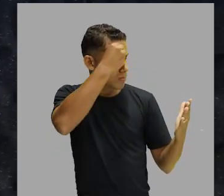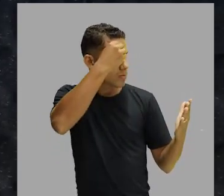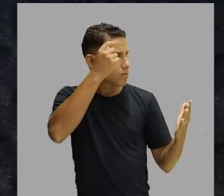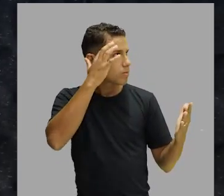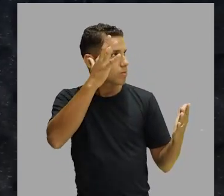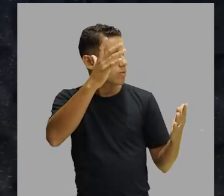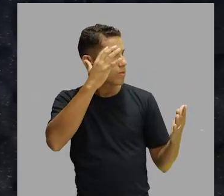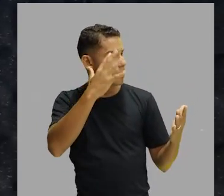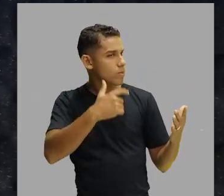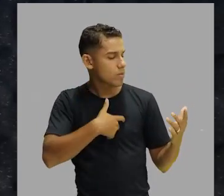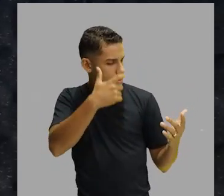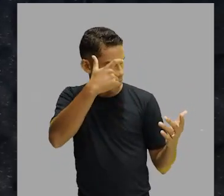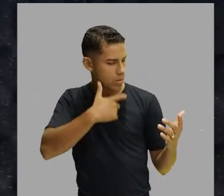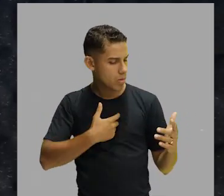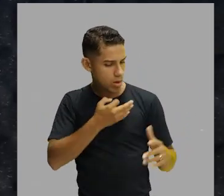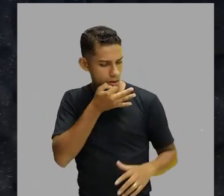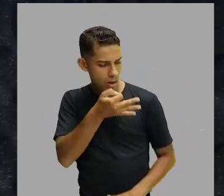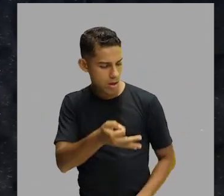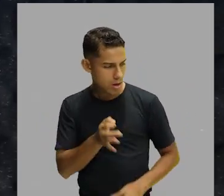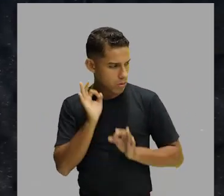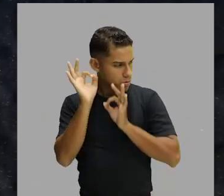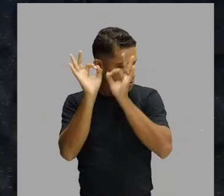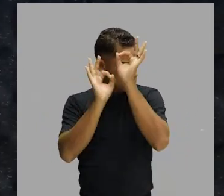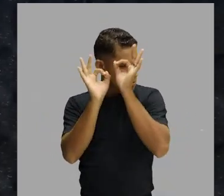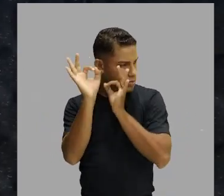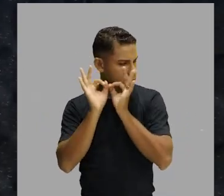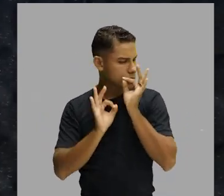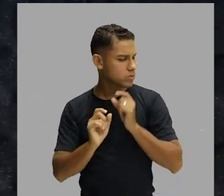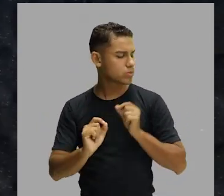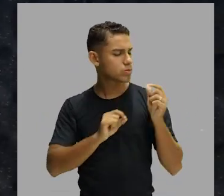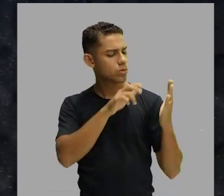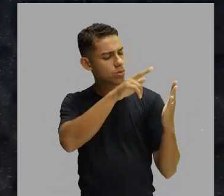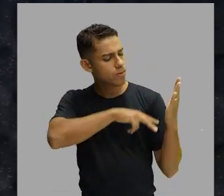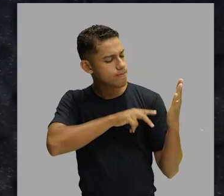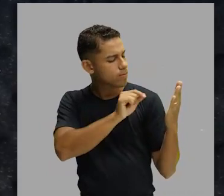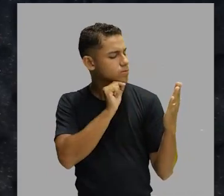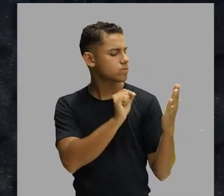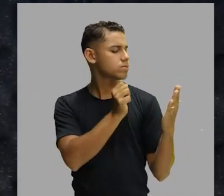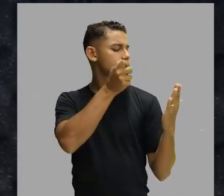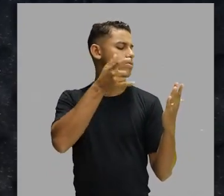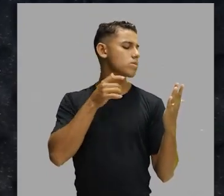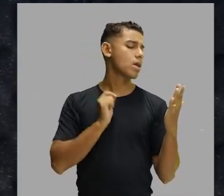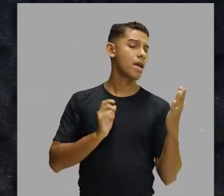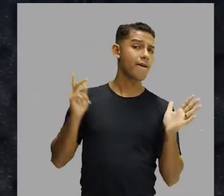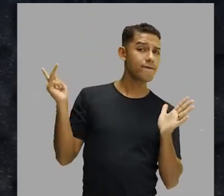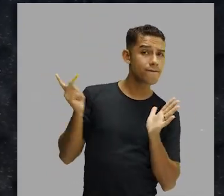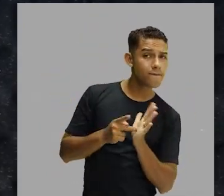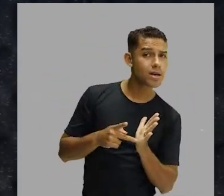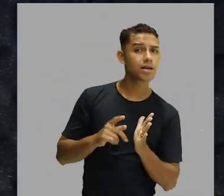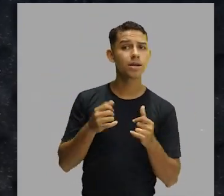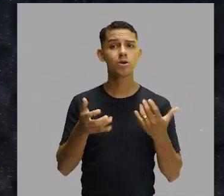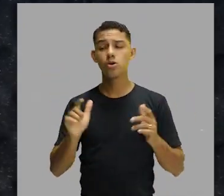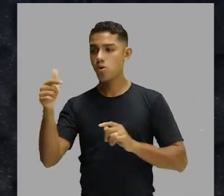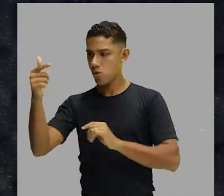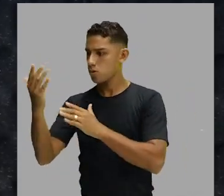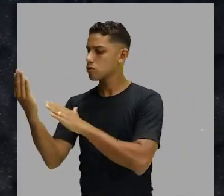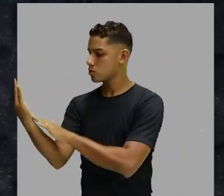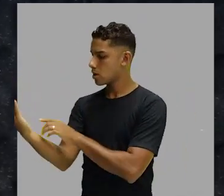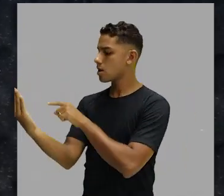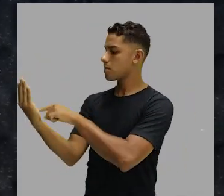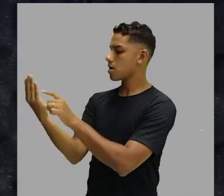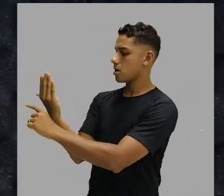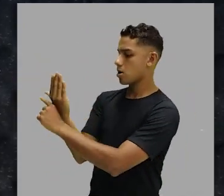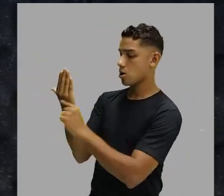interprete suas palavras. O que ele está querendo dizer com aquilo? Será que ele tem razão? Para isso existem outros autores a